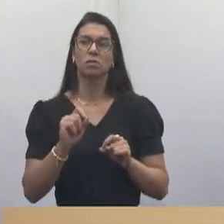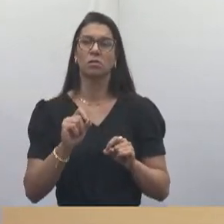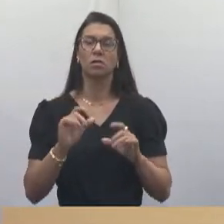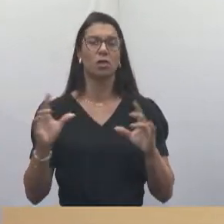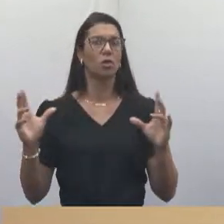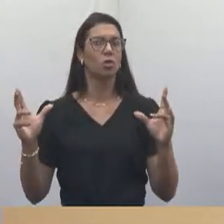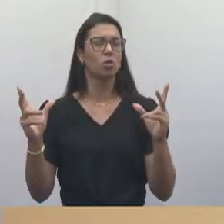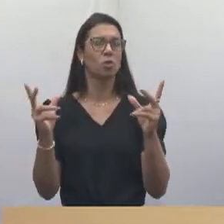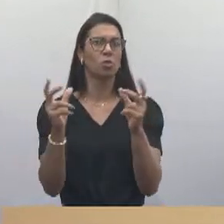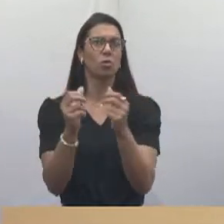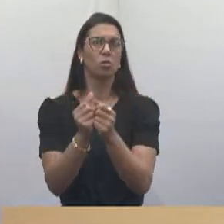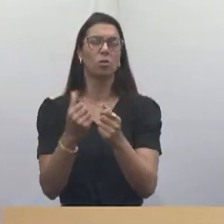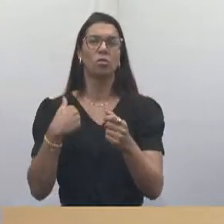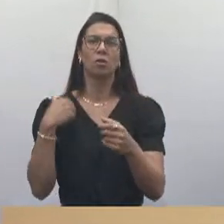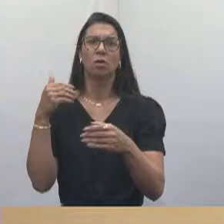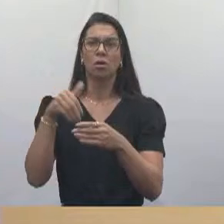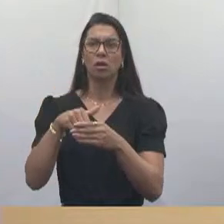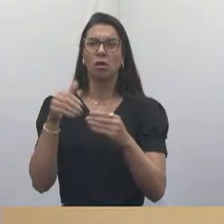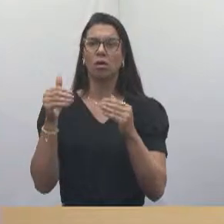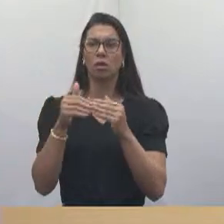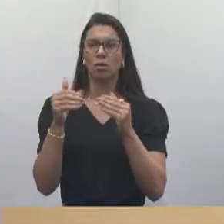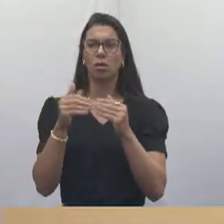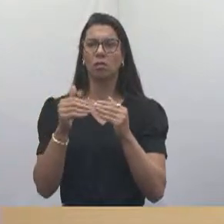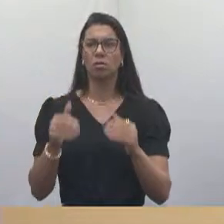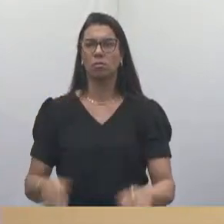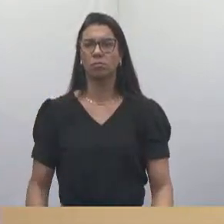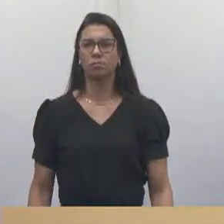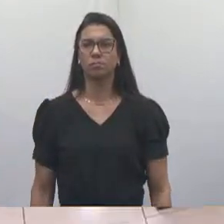pelo todo. E serei favorável à aprovação de contas.